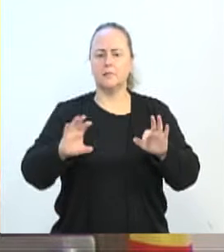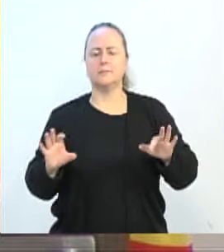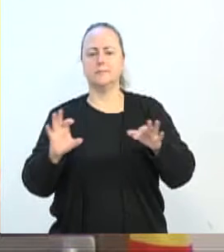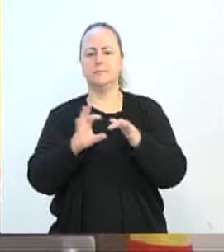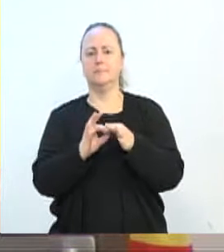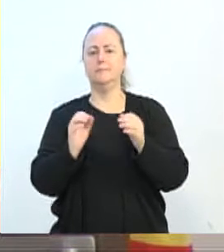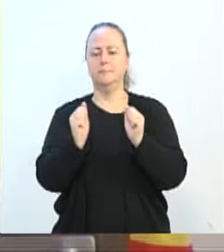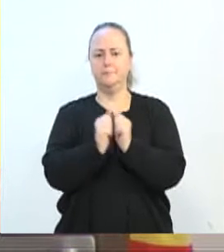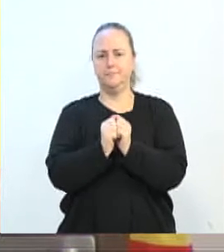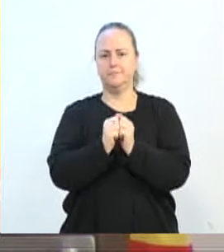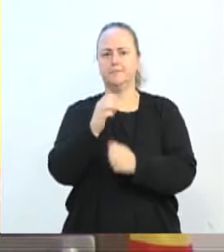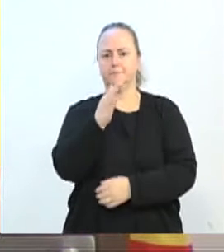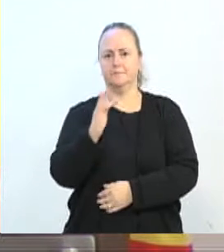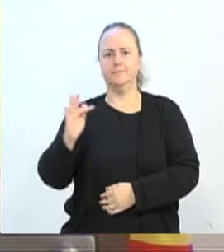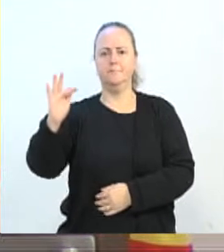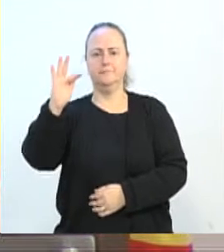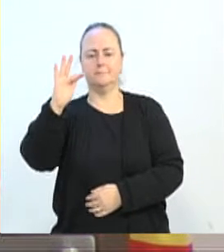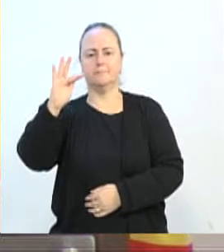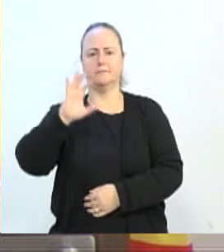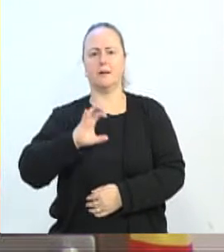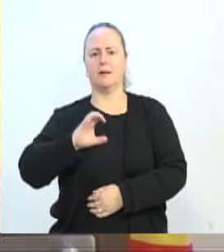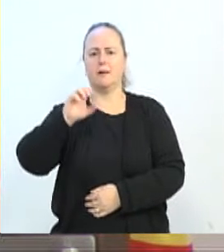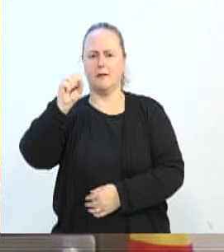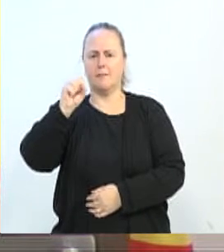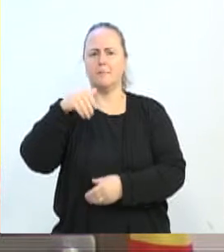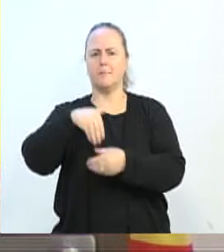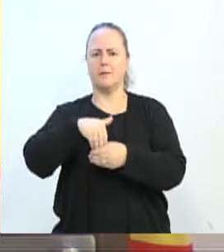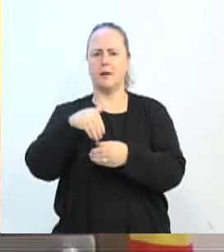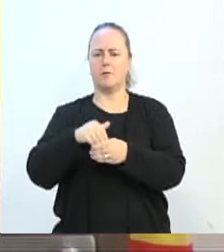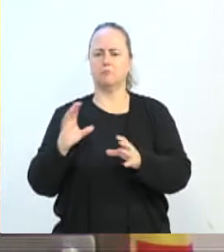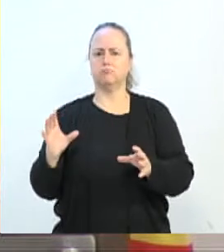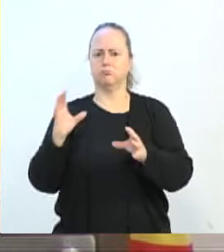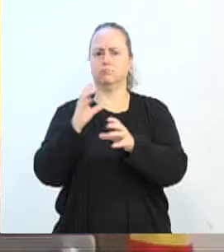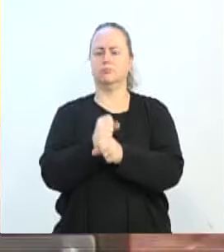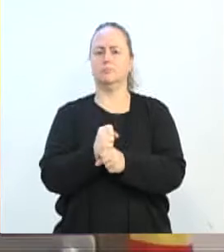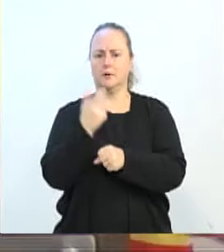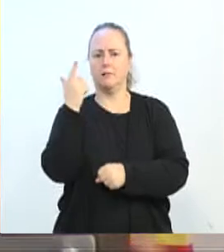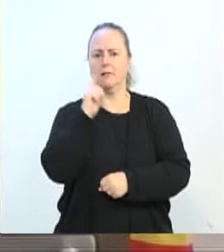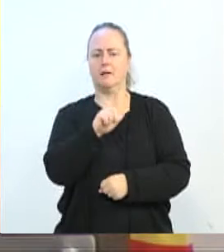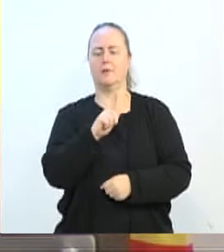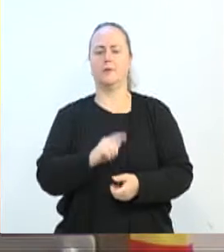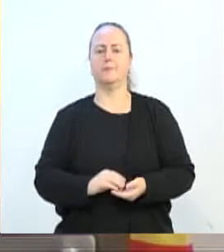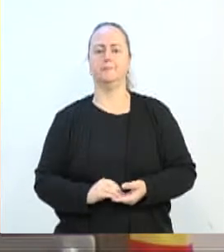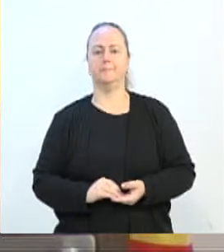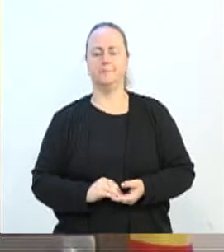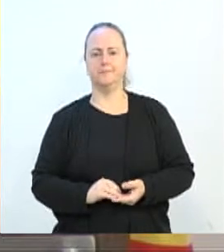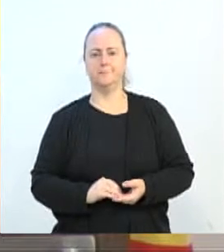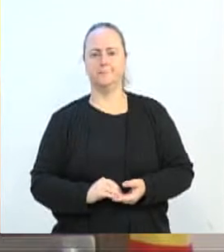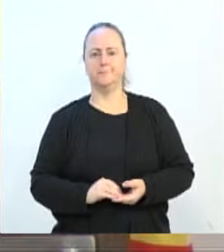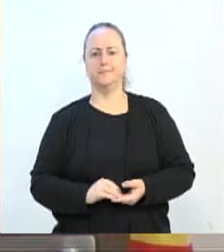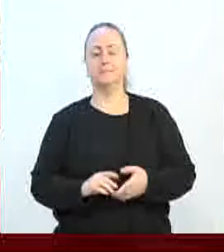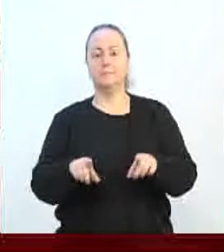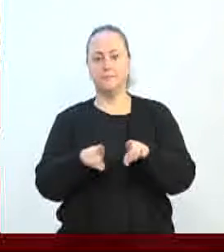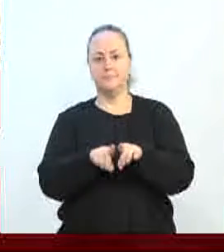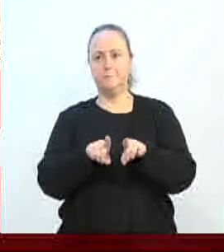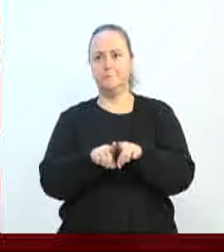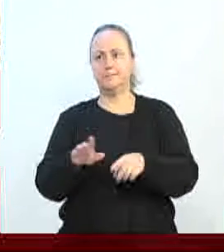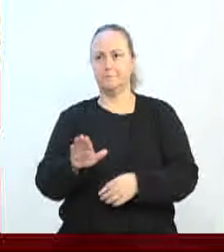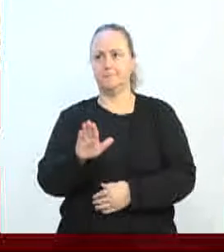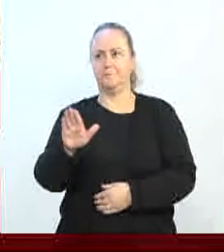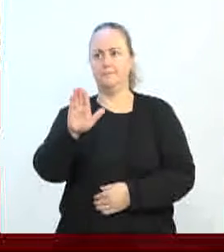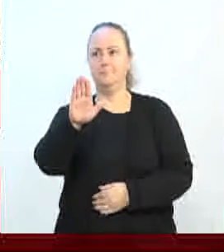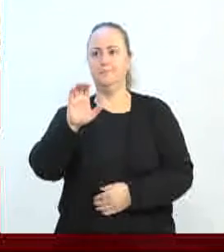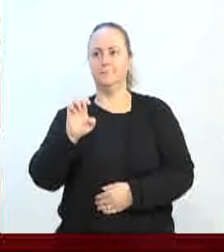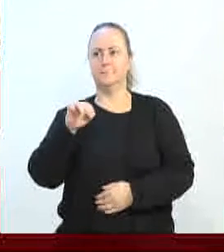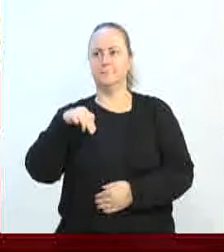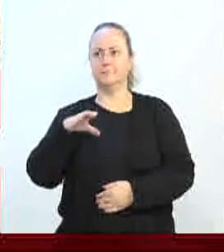Federal uma das mais votadas do Estado de Santa Catarina Com certeza é também as obras do Morro do encano Quero trazer as imagens as fotos